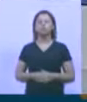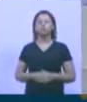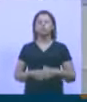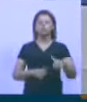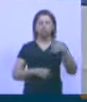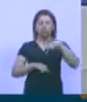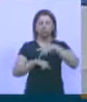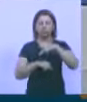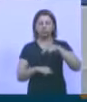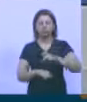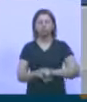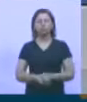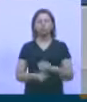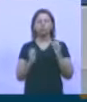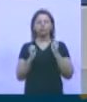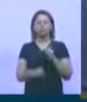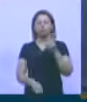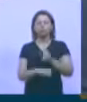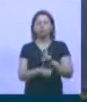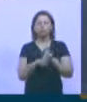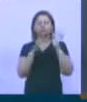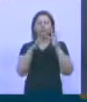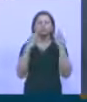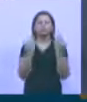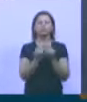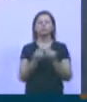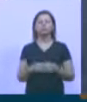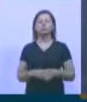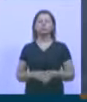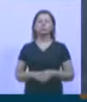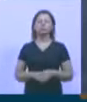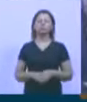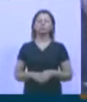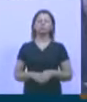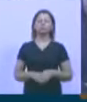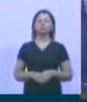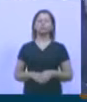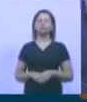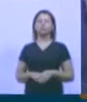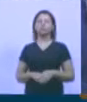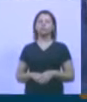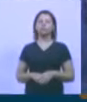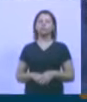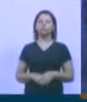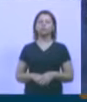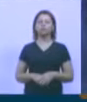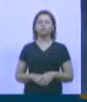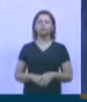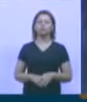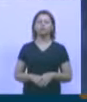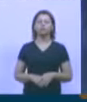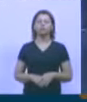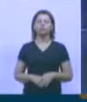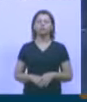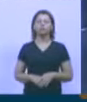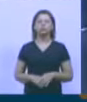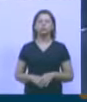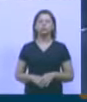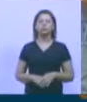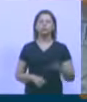para poder criar a família. And she left her little daughter in the family where she had been working as a domestic